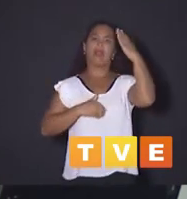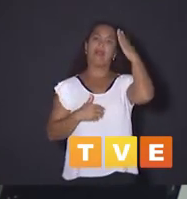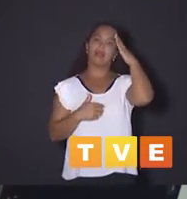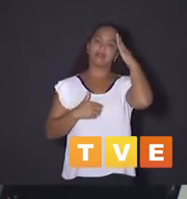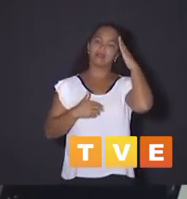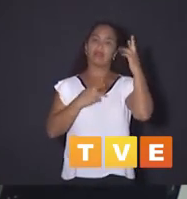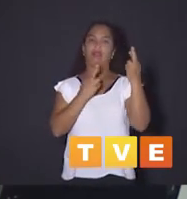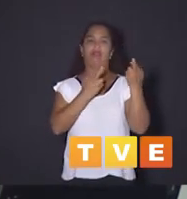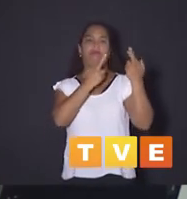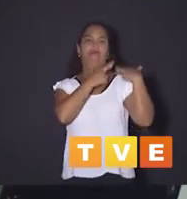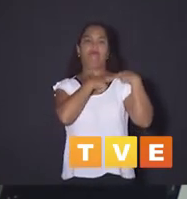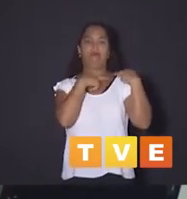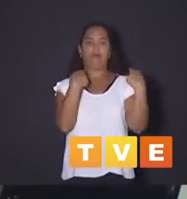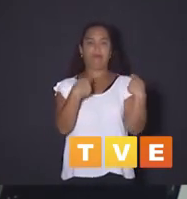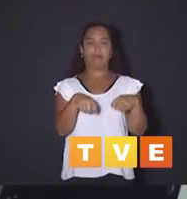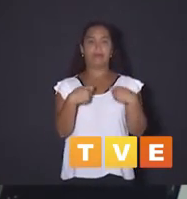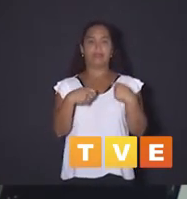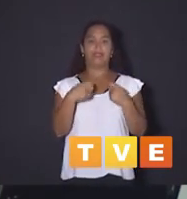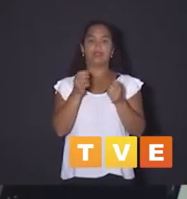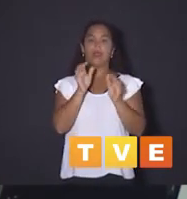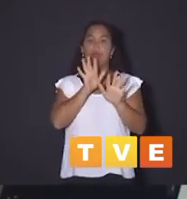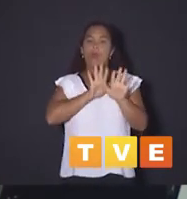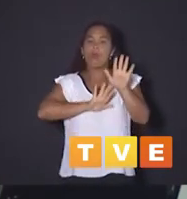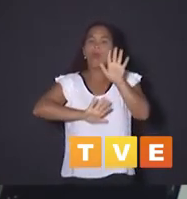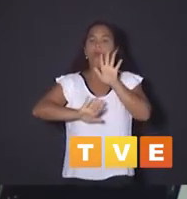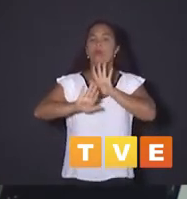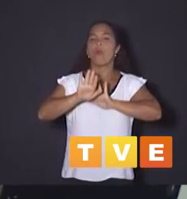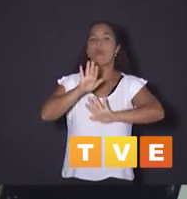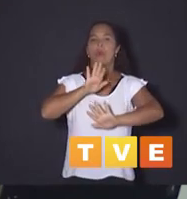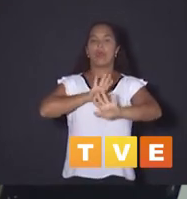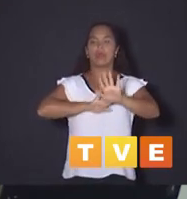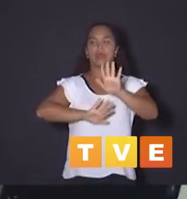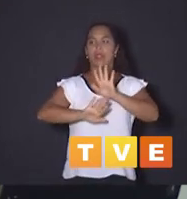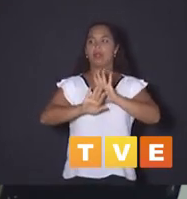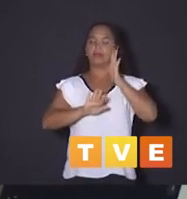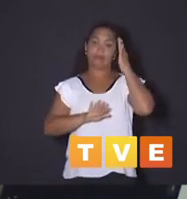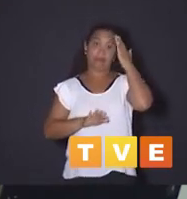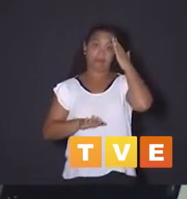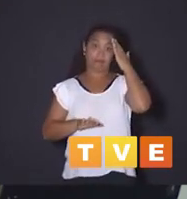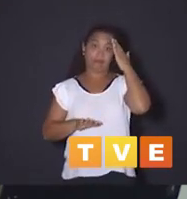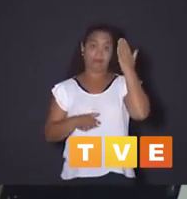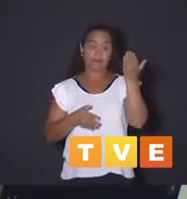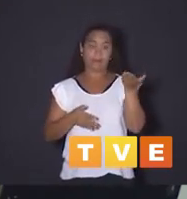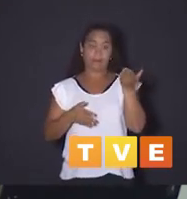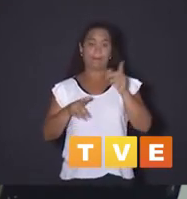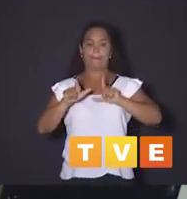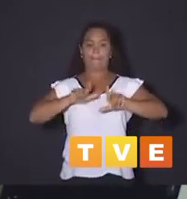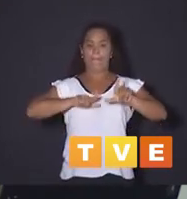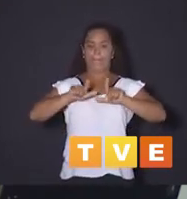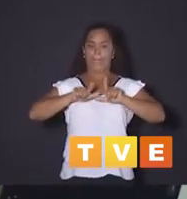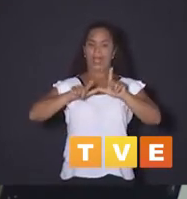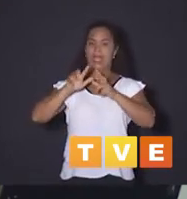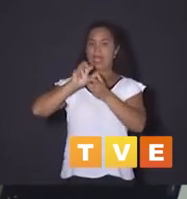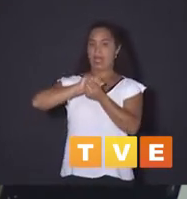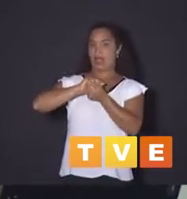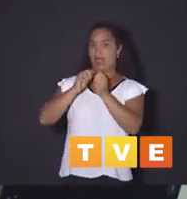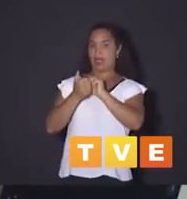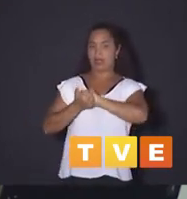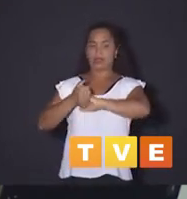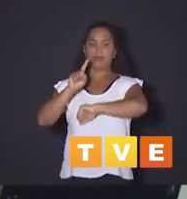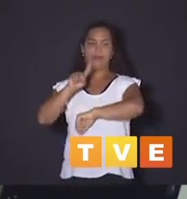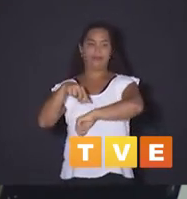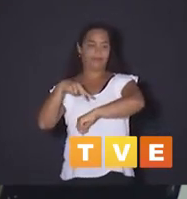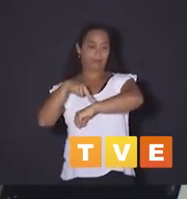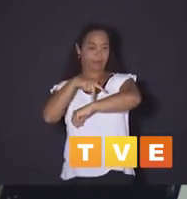produzir com o máximo de cuidado possível eu sei que é um trabalho artístico mas é um trabalho de moda que